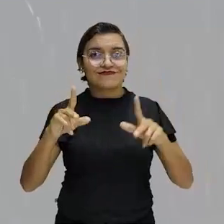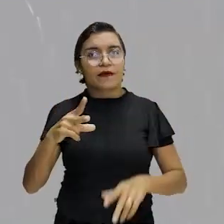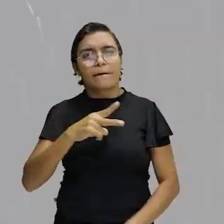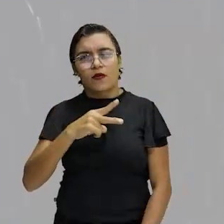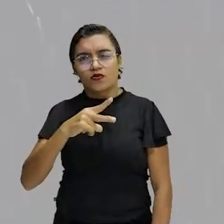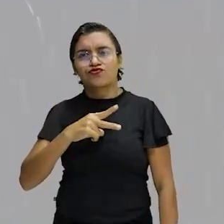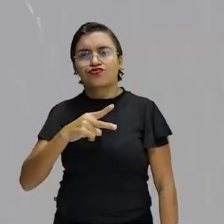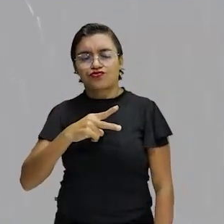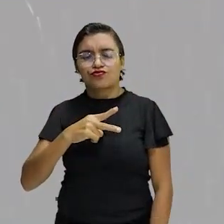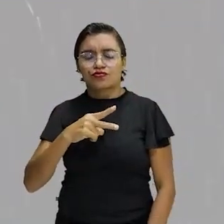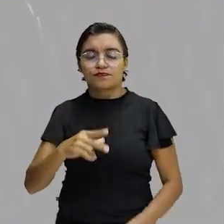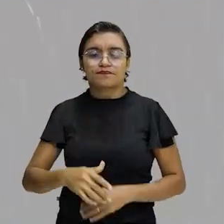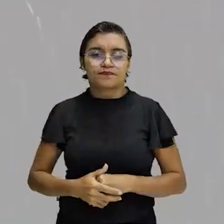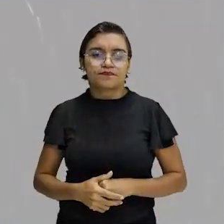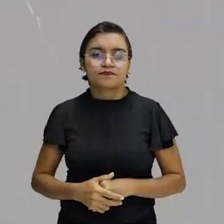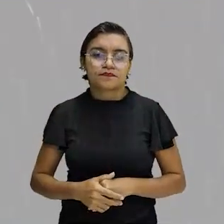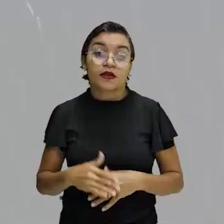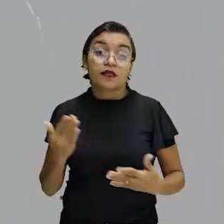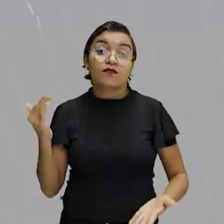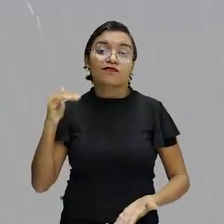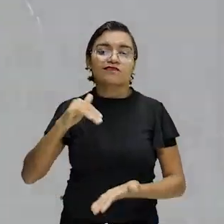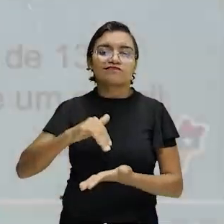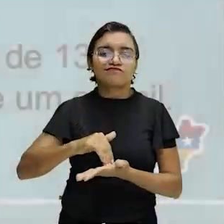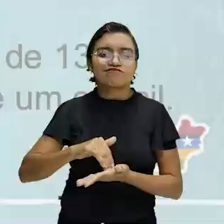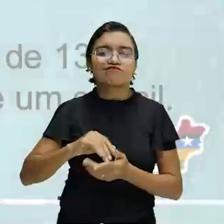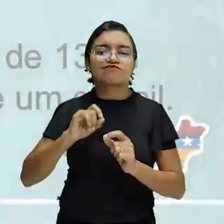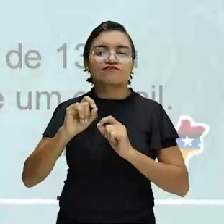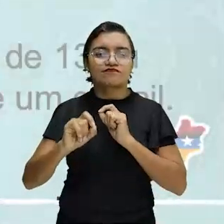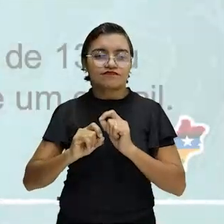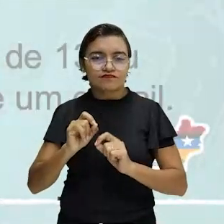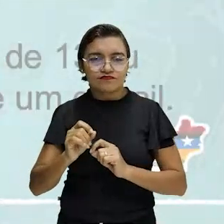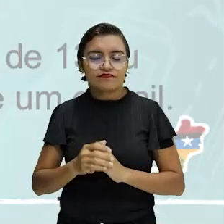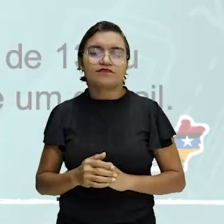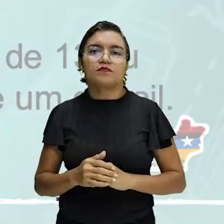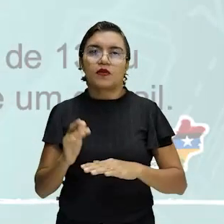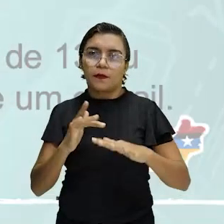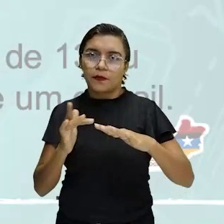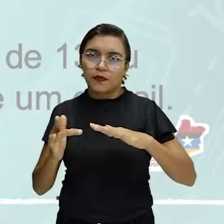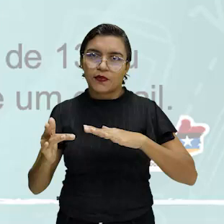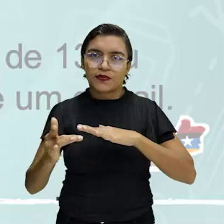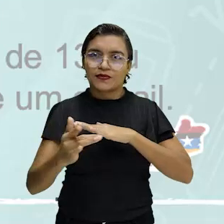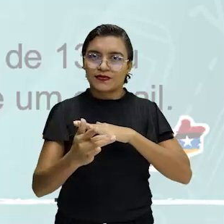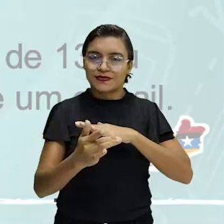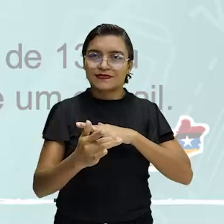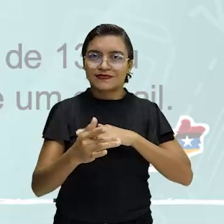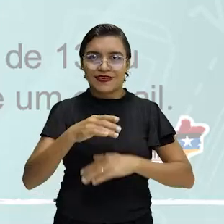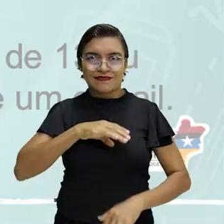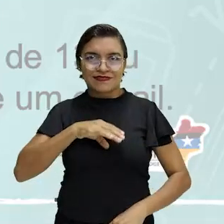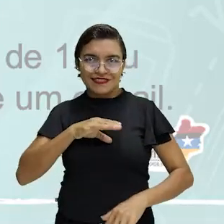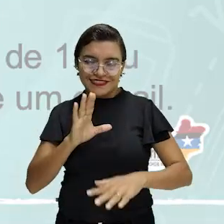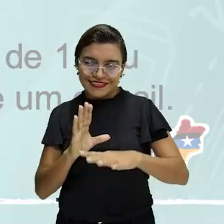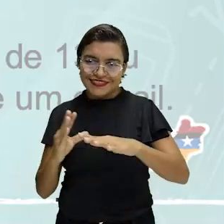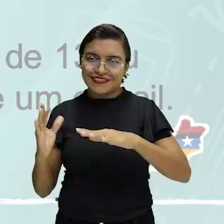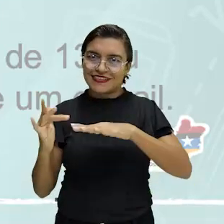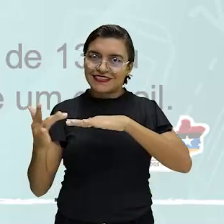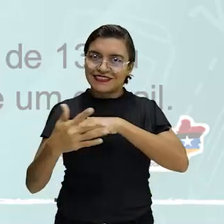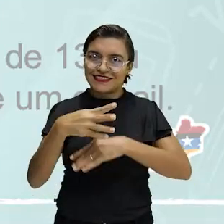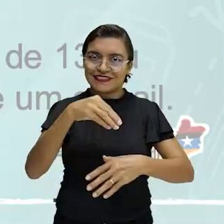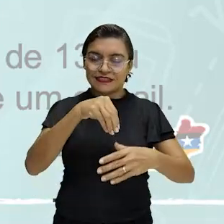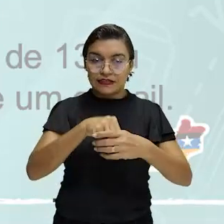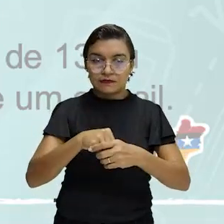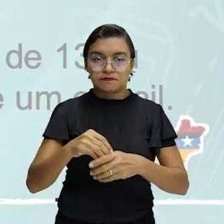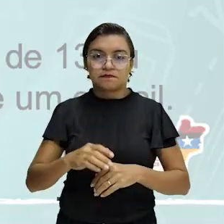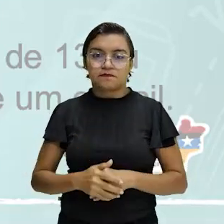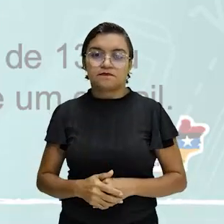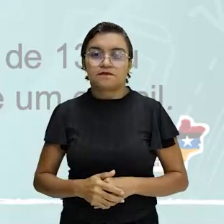bem particular. E para finalizar, né, o nosso momento português nas redes, apesar de ser um facilitador, o e-mail,